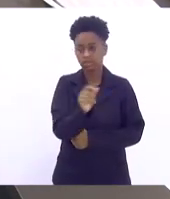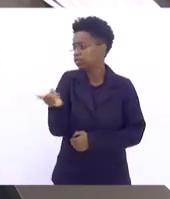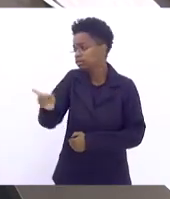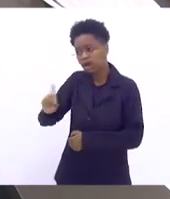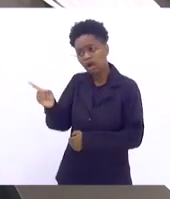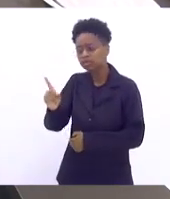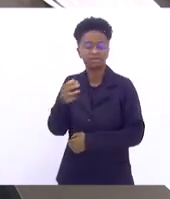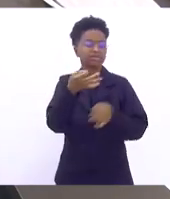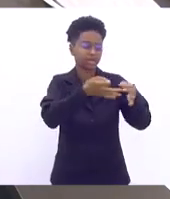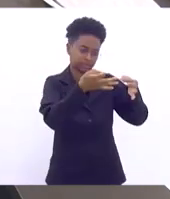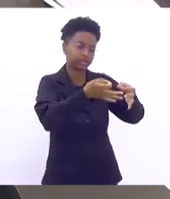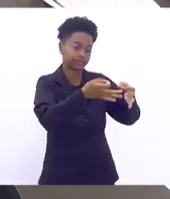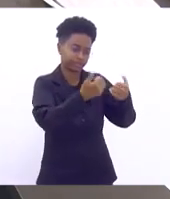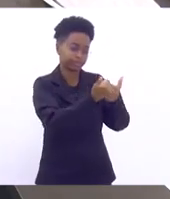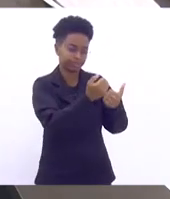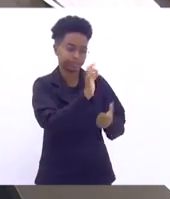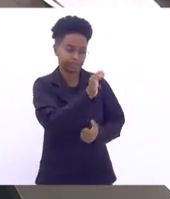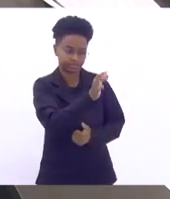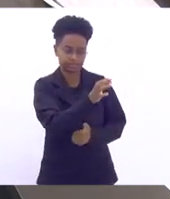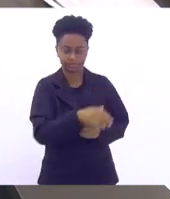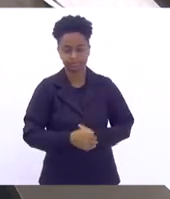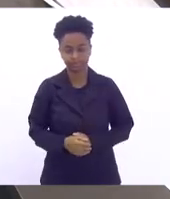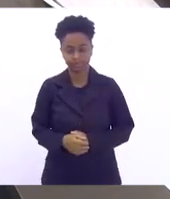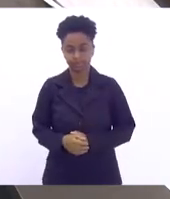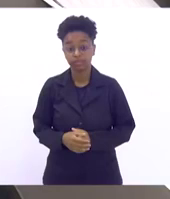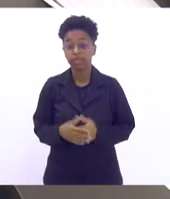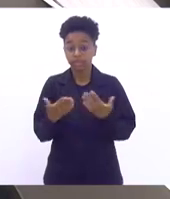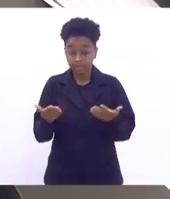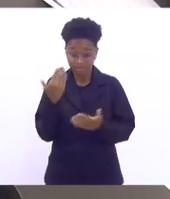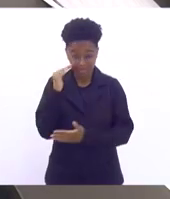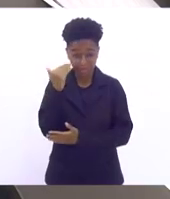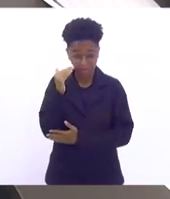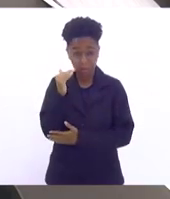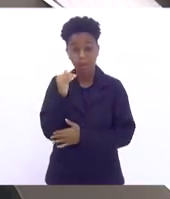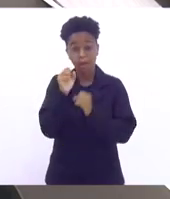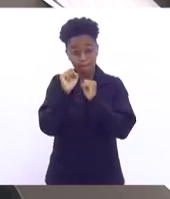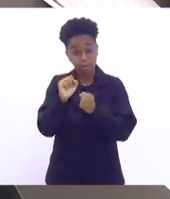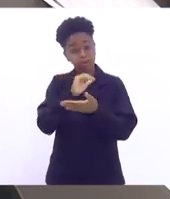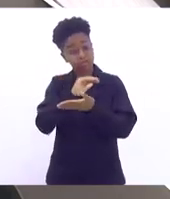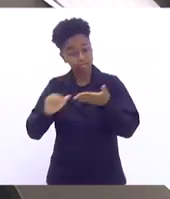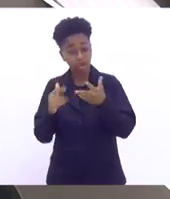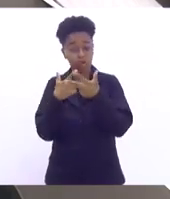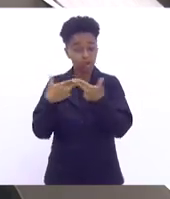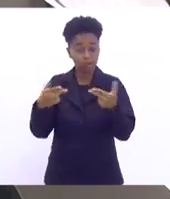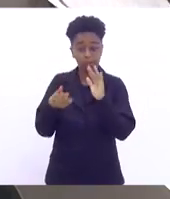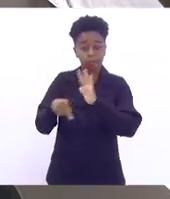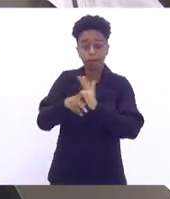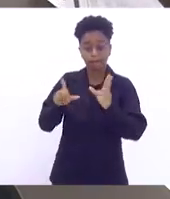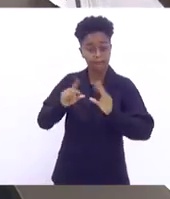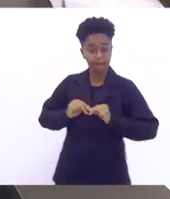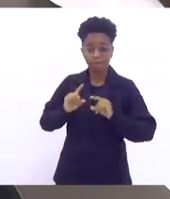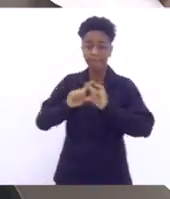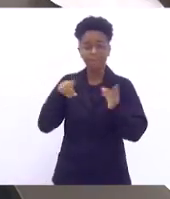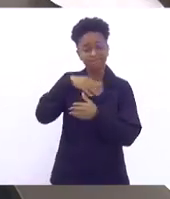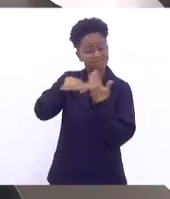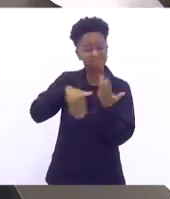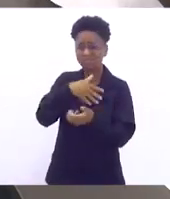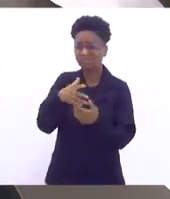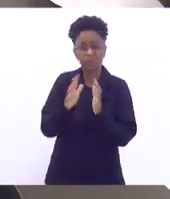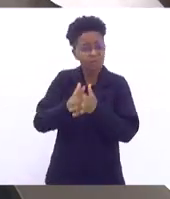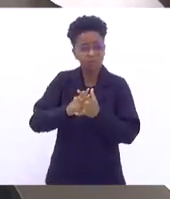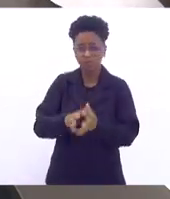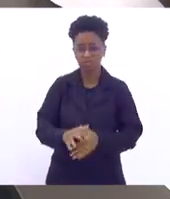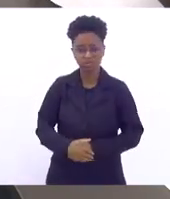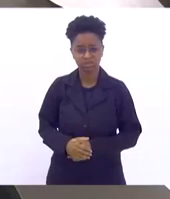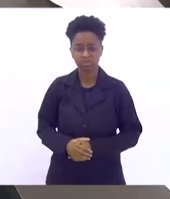certa a gente pode tirar até uma coisa do mestre da numeração Tá embolado